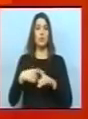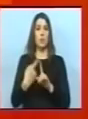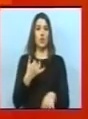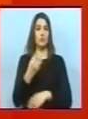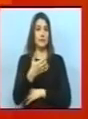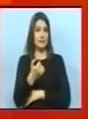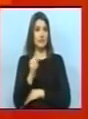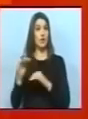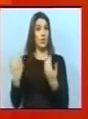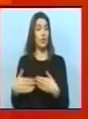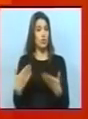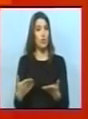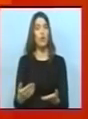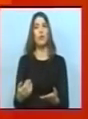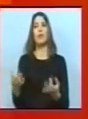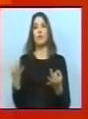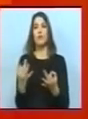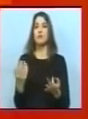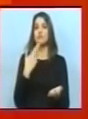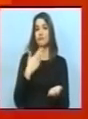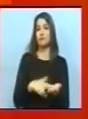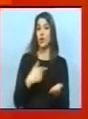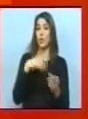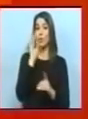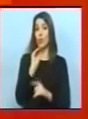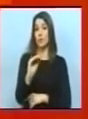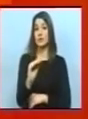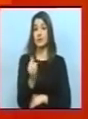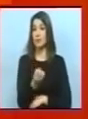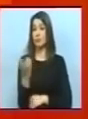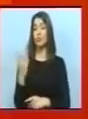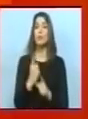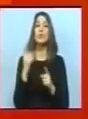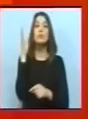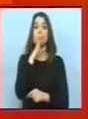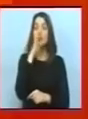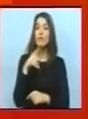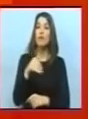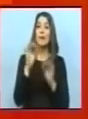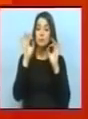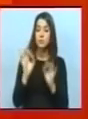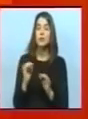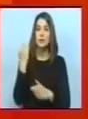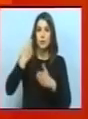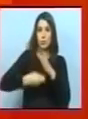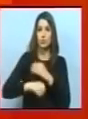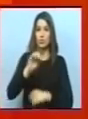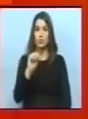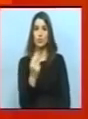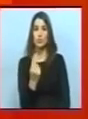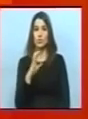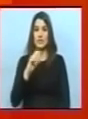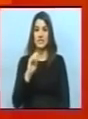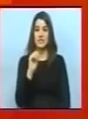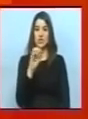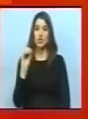2015, foi realmente, e eu aconselho variedíssimas, porquê? Porque se vier a ser implementado o imposto sucessório, de facto, eu acho que em